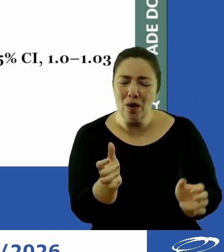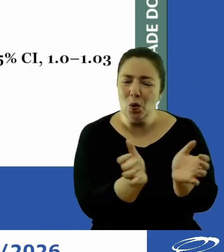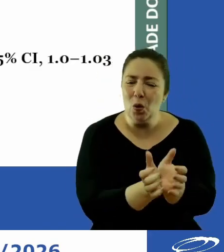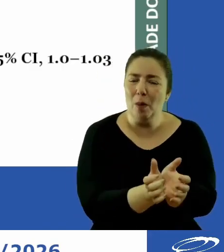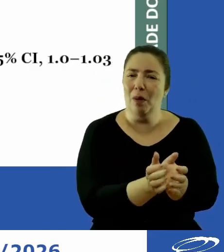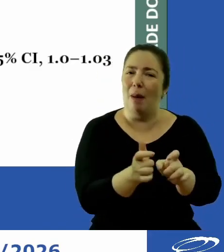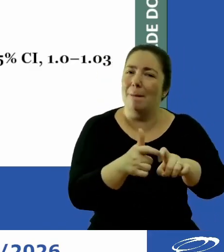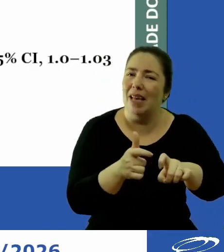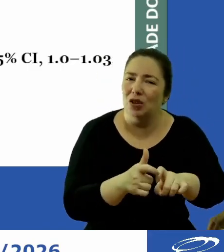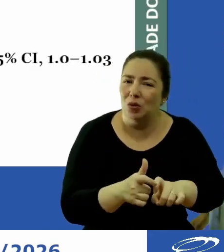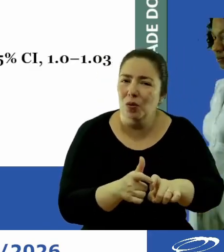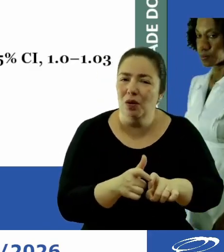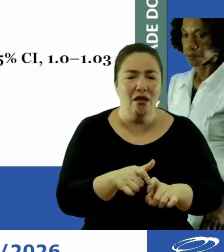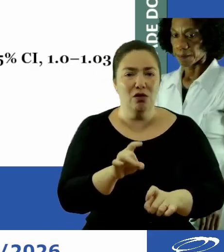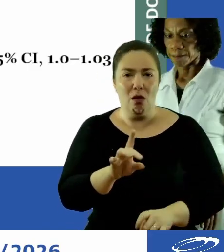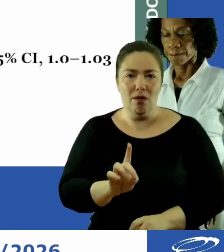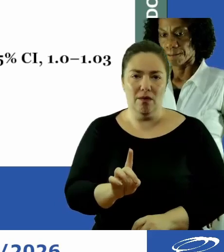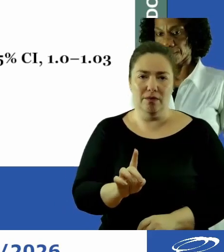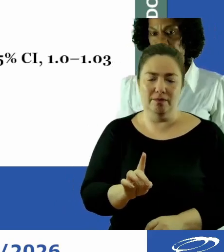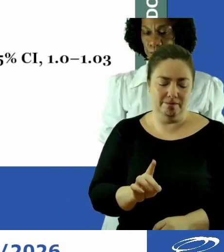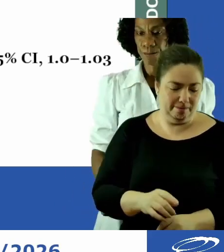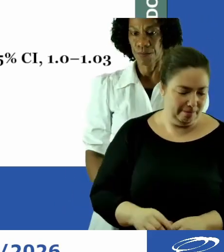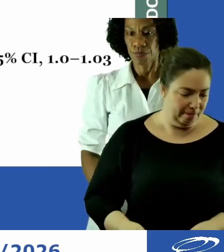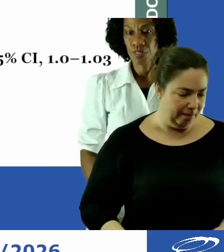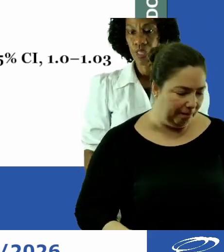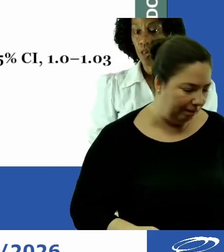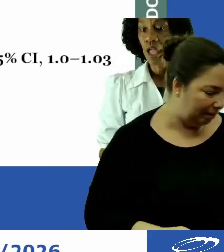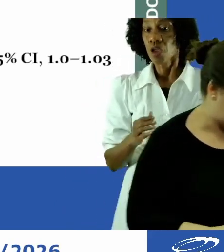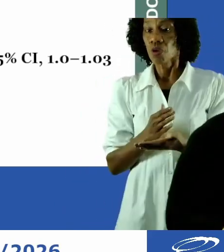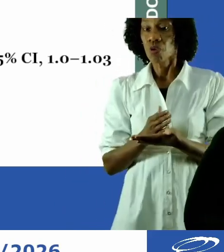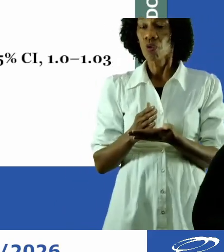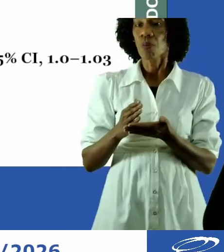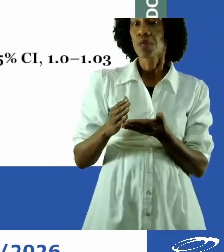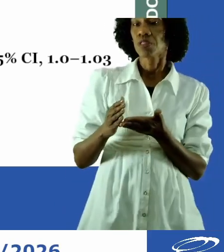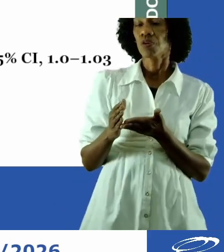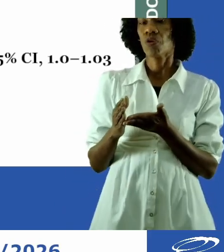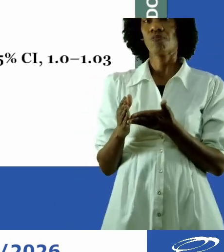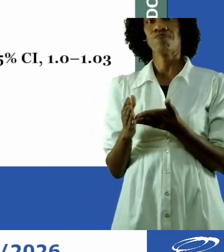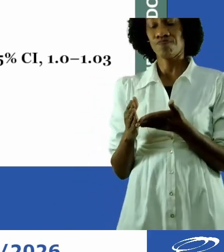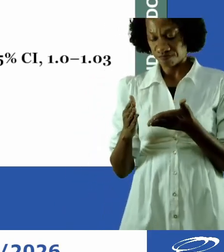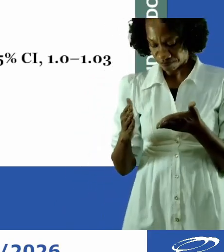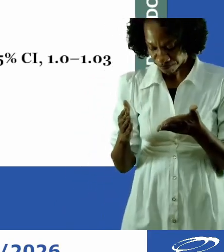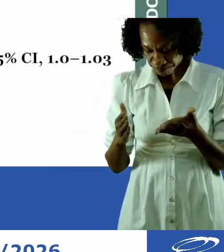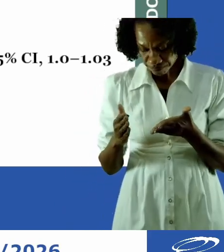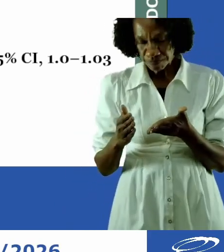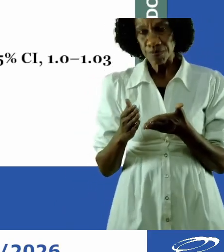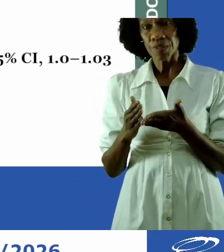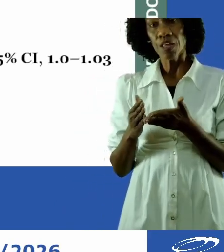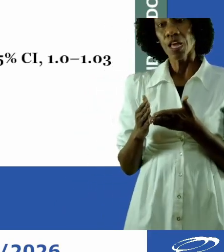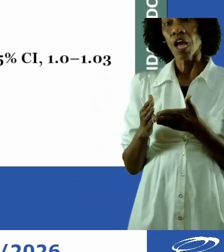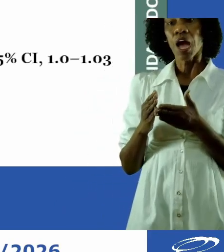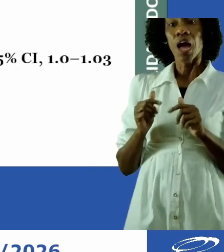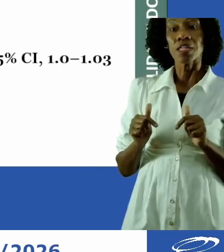partir daí, nessa construção, nesse grande instituto e fundamentalmente nessa forma de